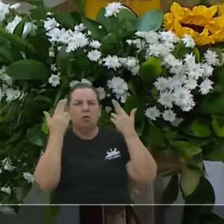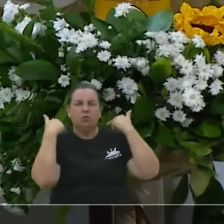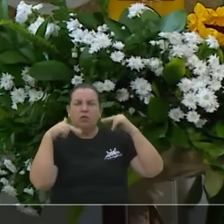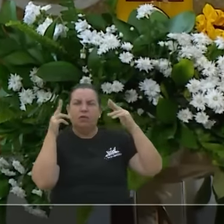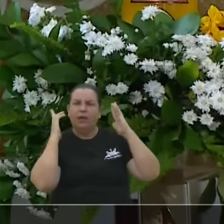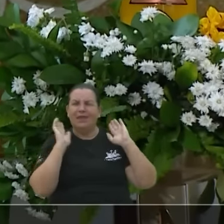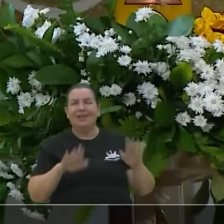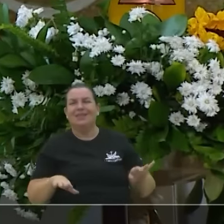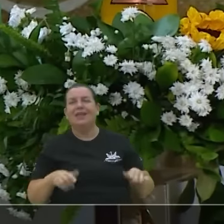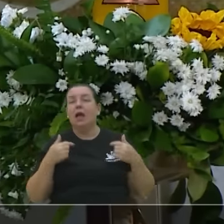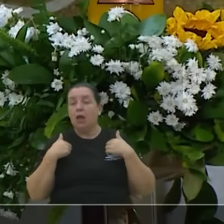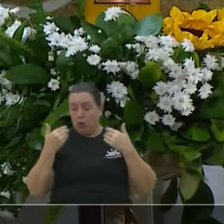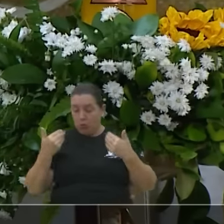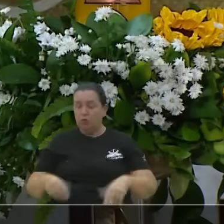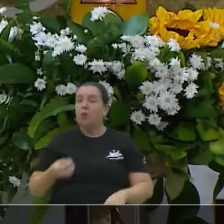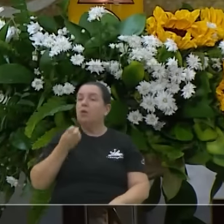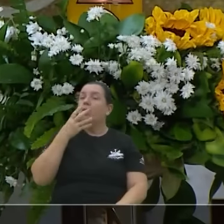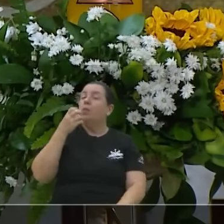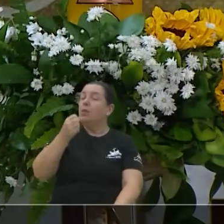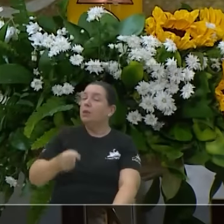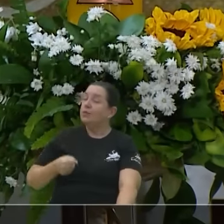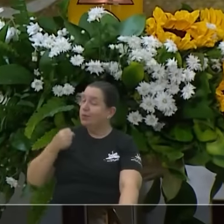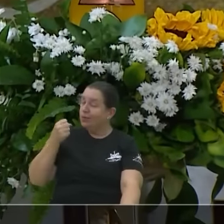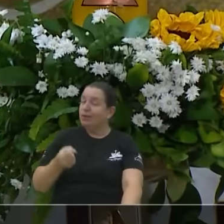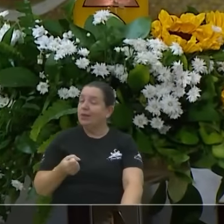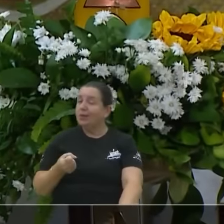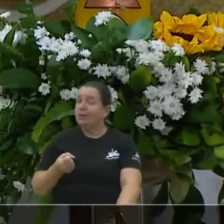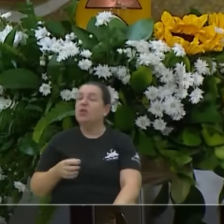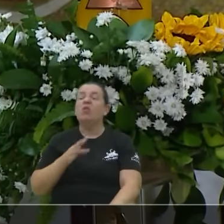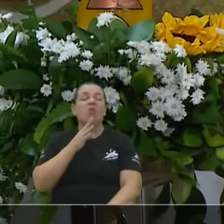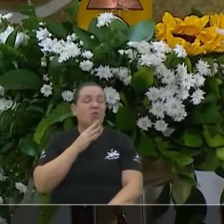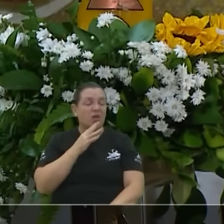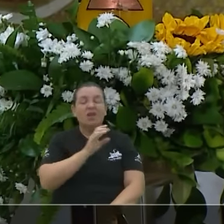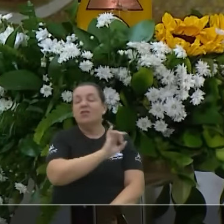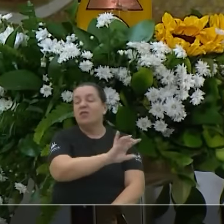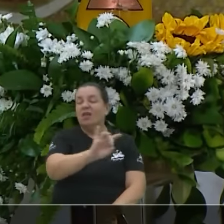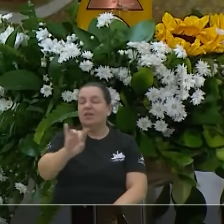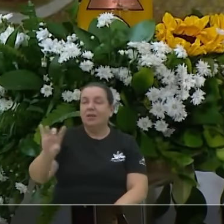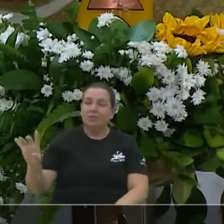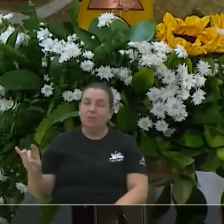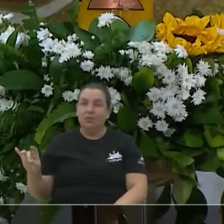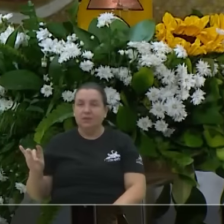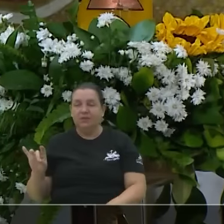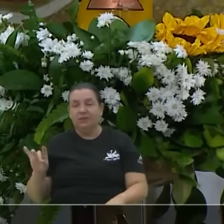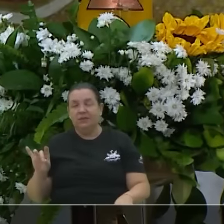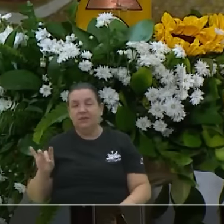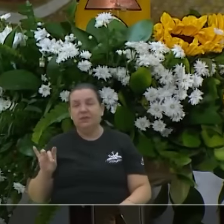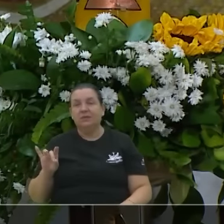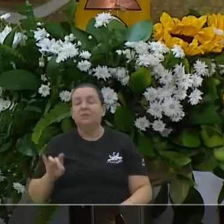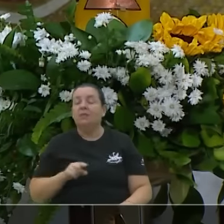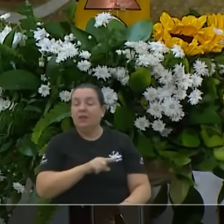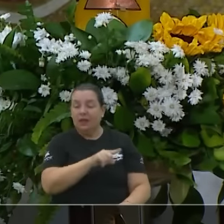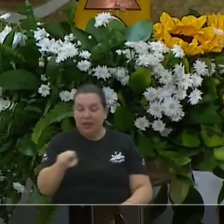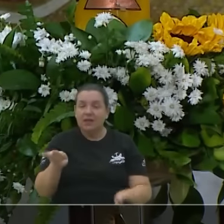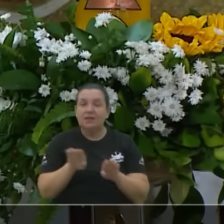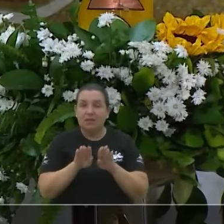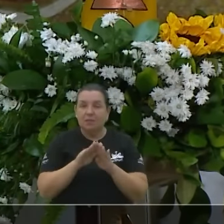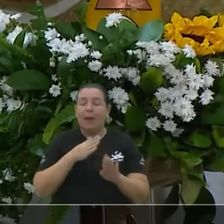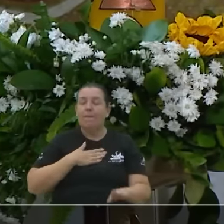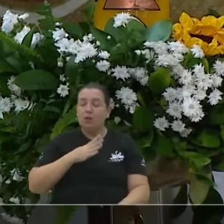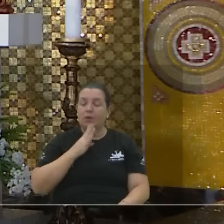que lindo, eu sou o bom pastor, conheço as minhas ovelhas, elas me